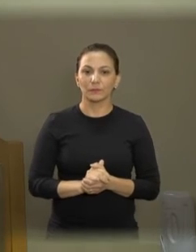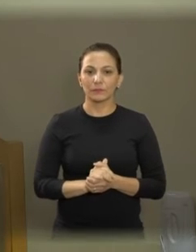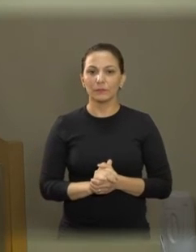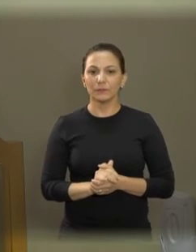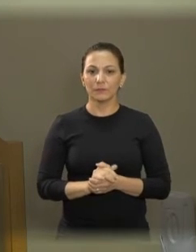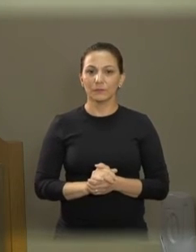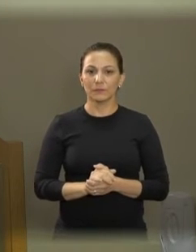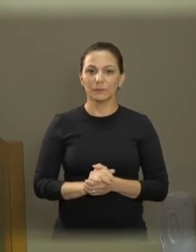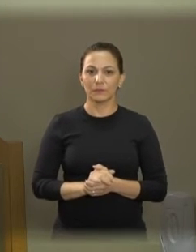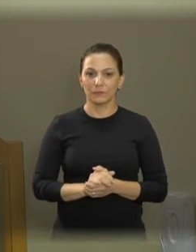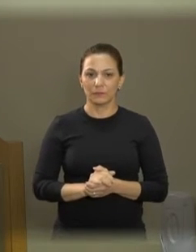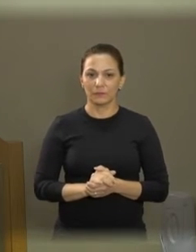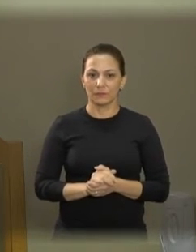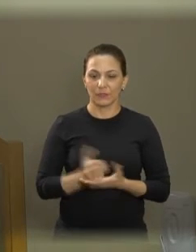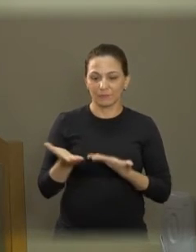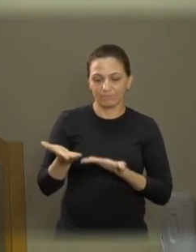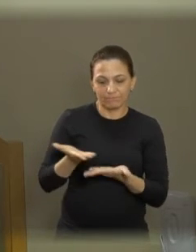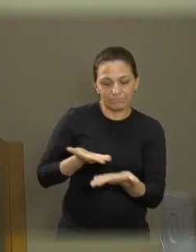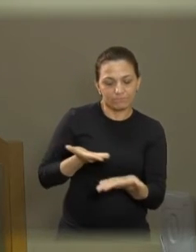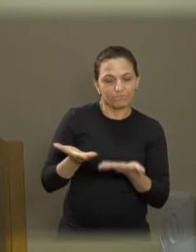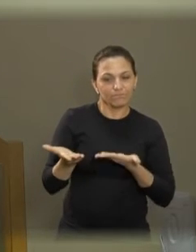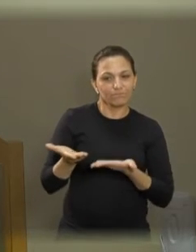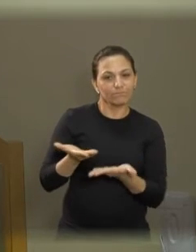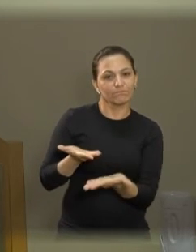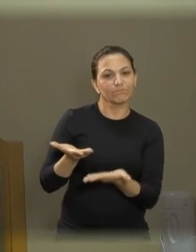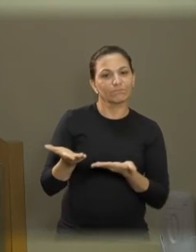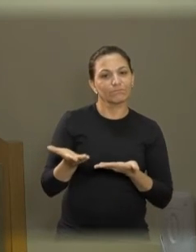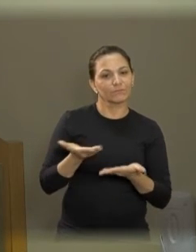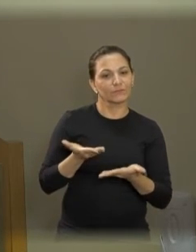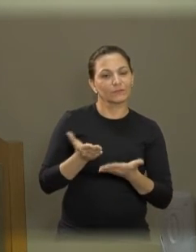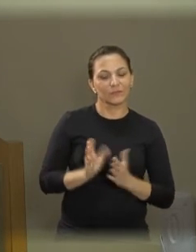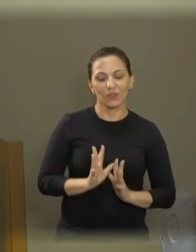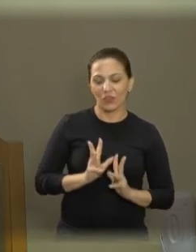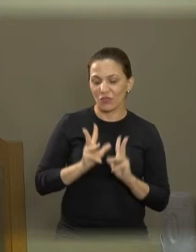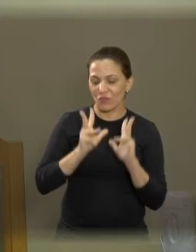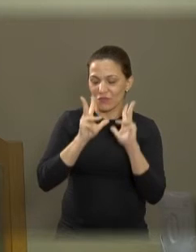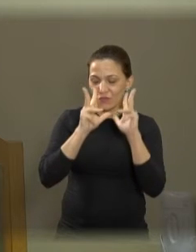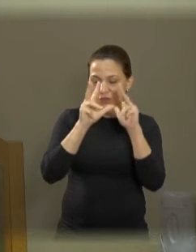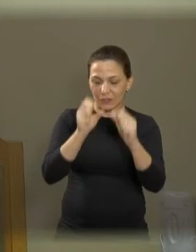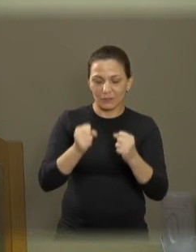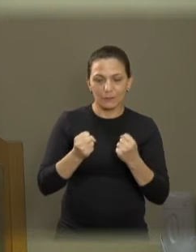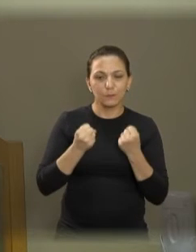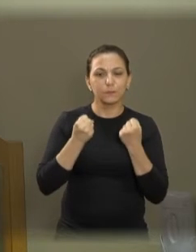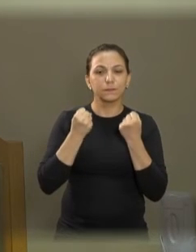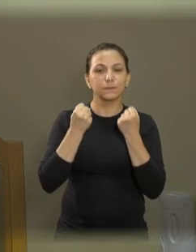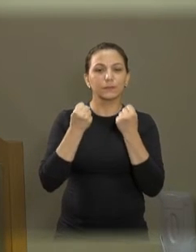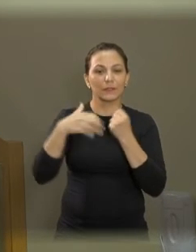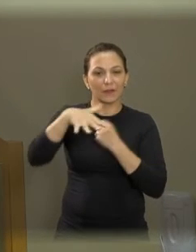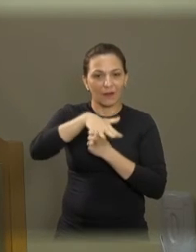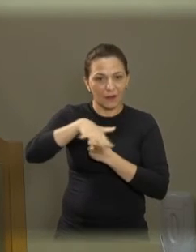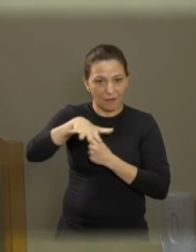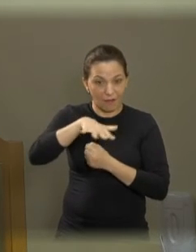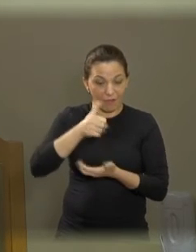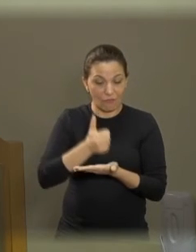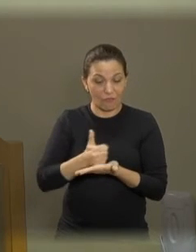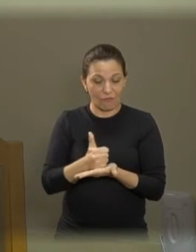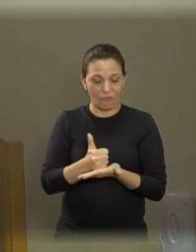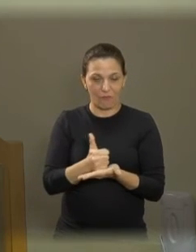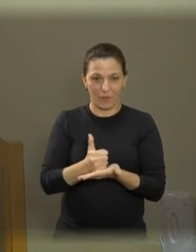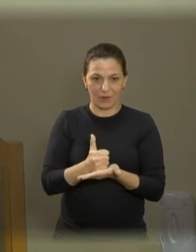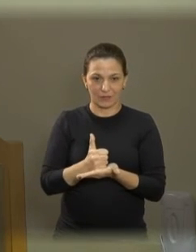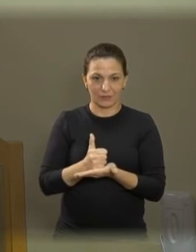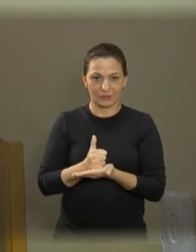daí essa relação extremamente forte, né, com o setor farmacêutico, nasce daí.